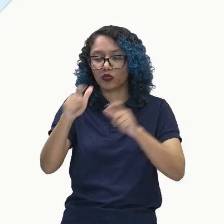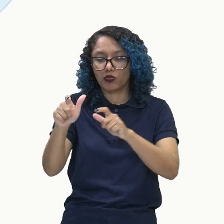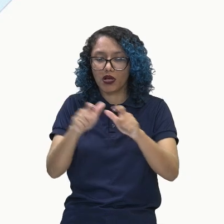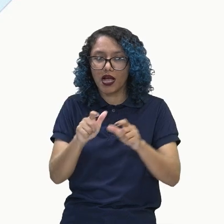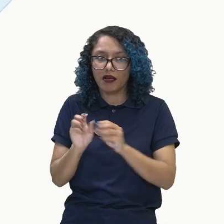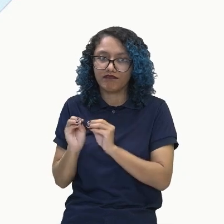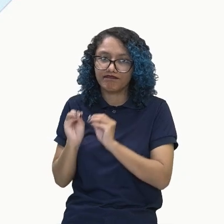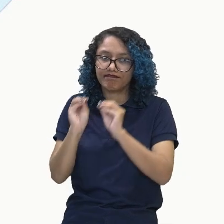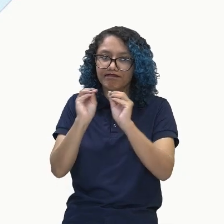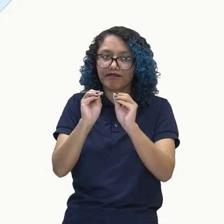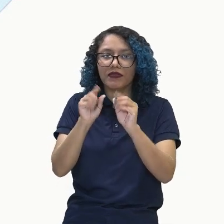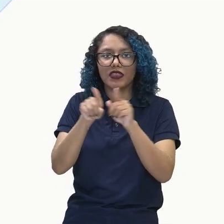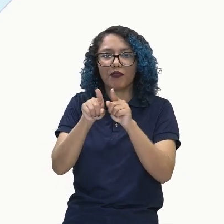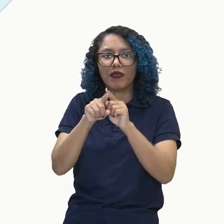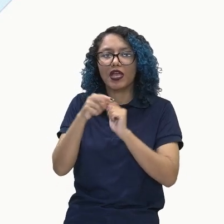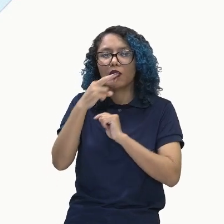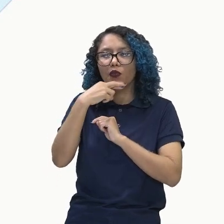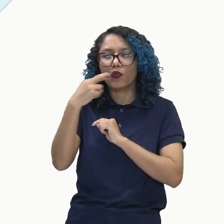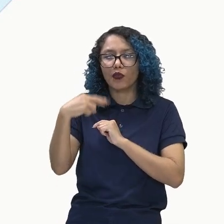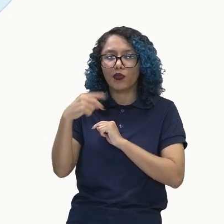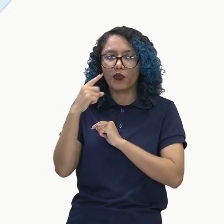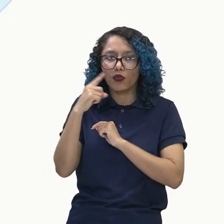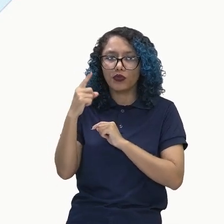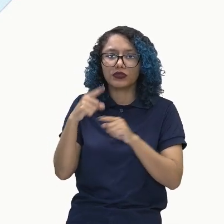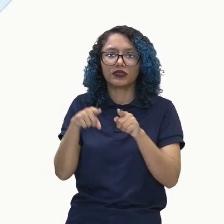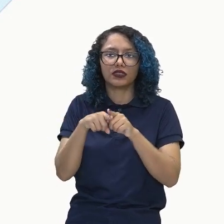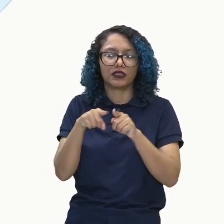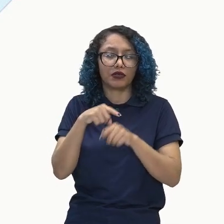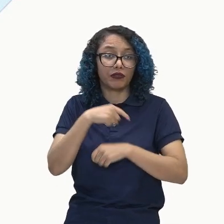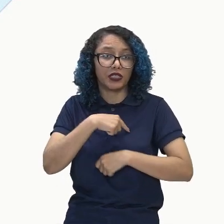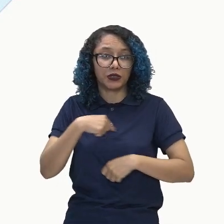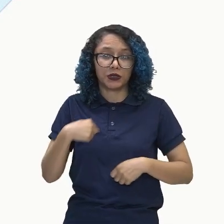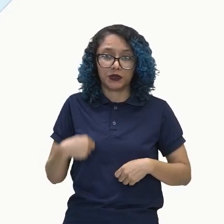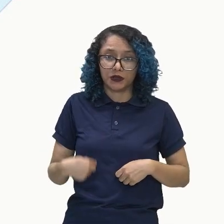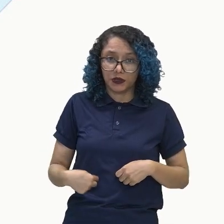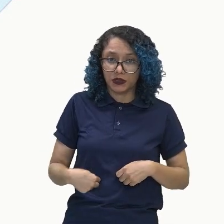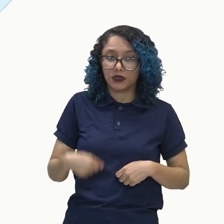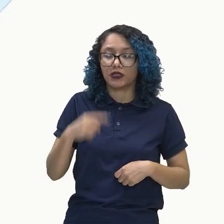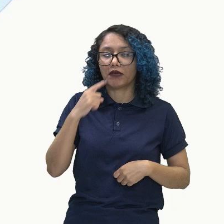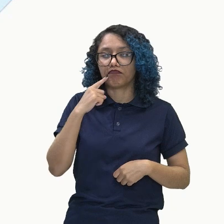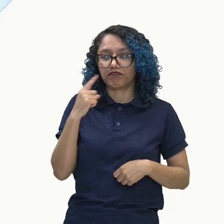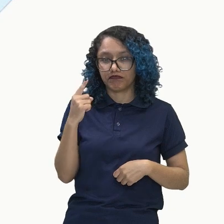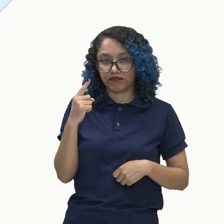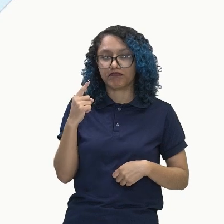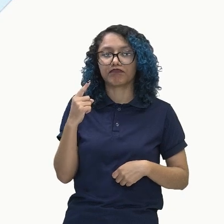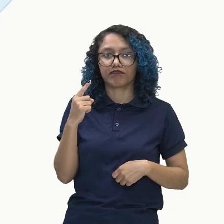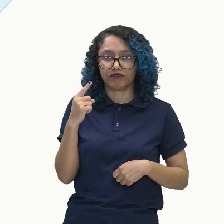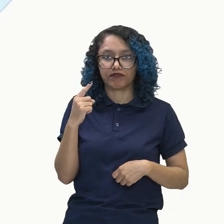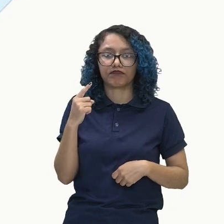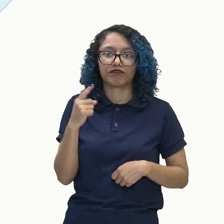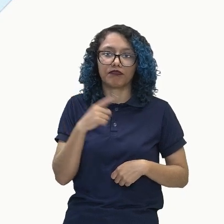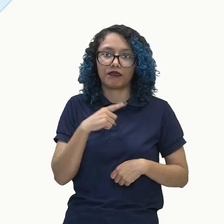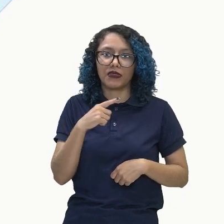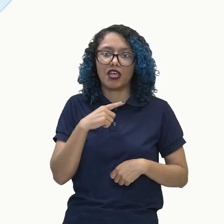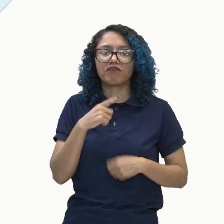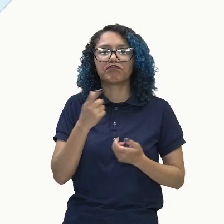na Rússia, né? Na China. Então a gente observa que está distribuído ali de uma